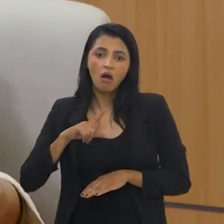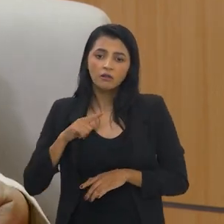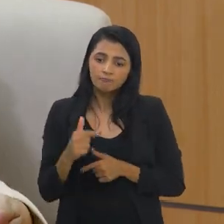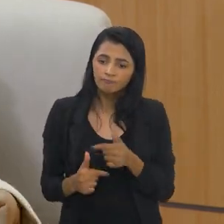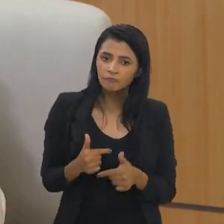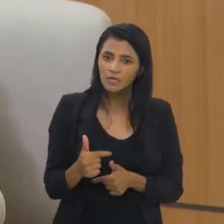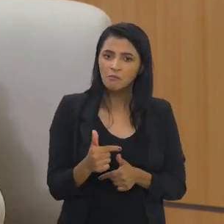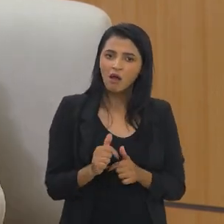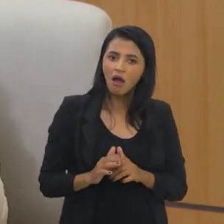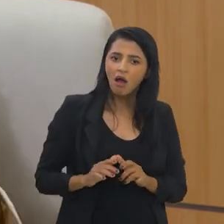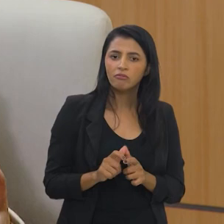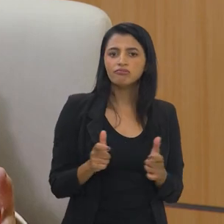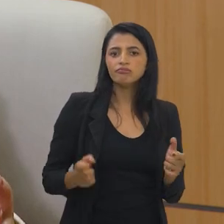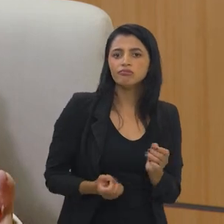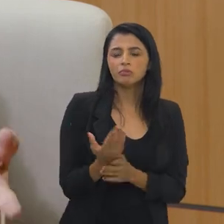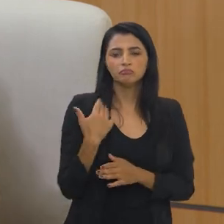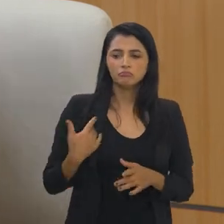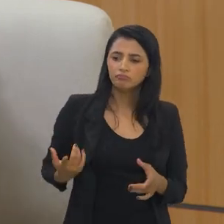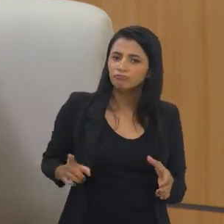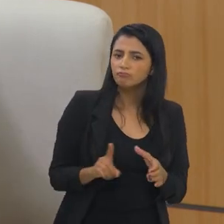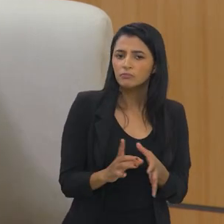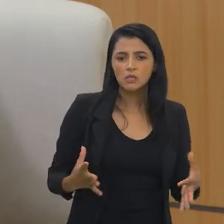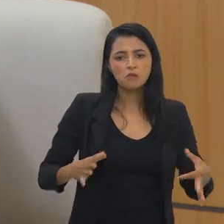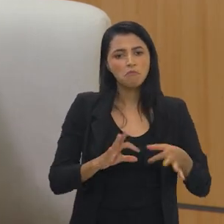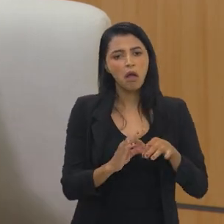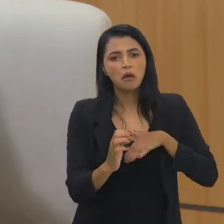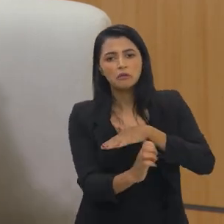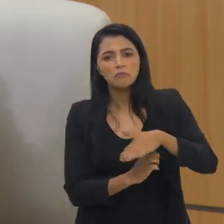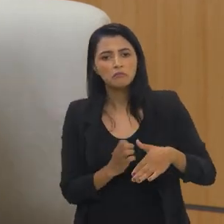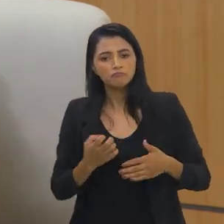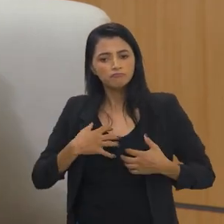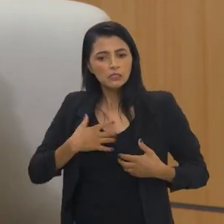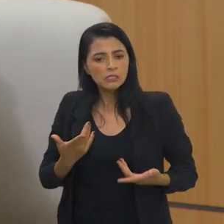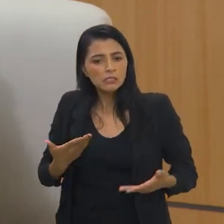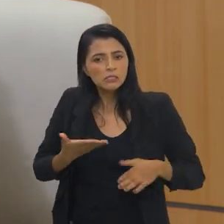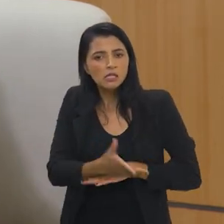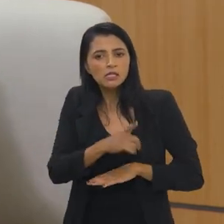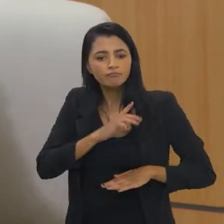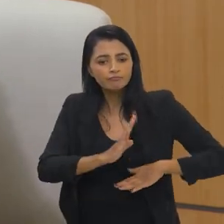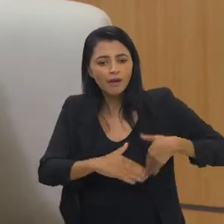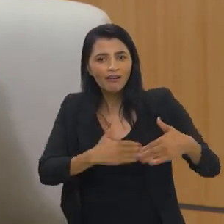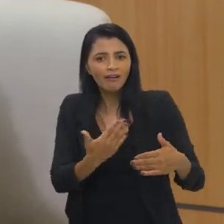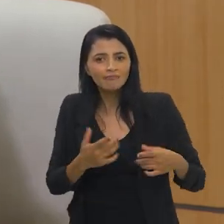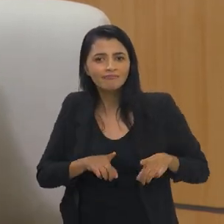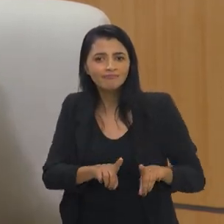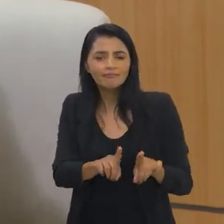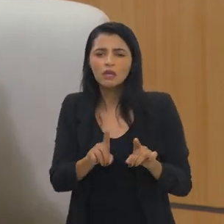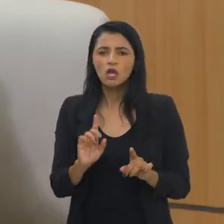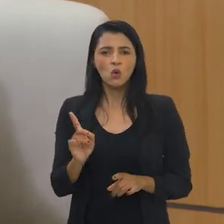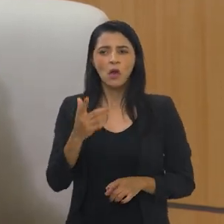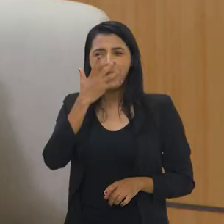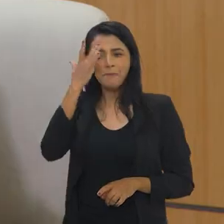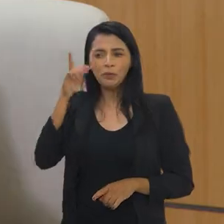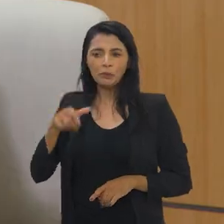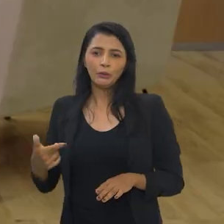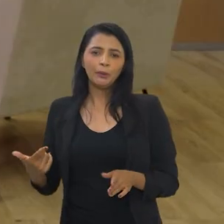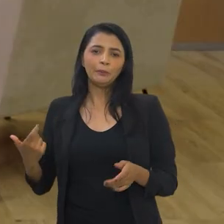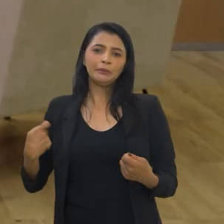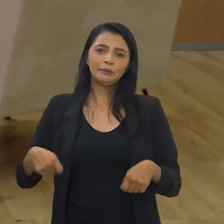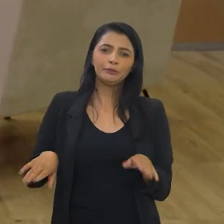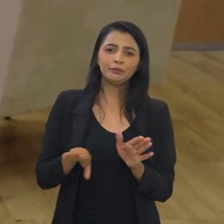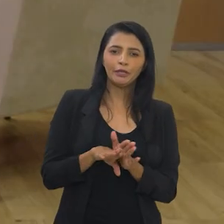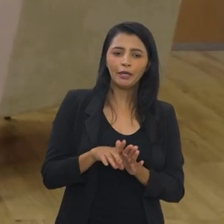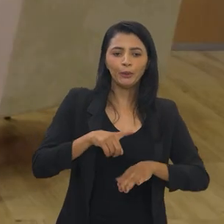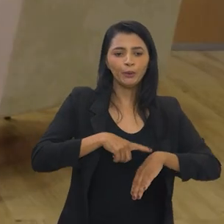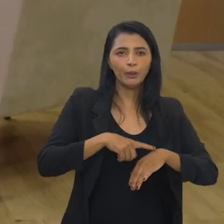motiva e muito mais para produzir mais se sente parte da empresa se sintam parte do processo né Não se